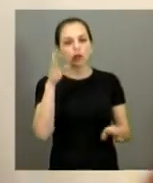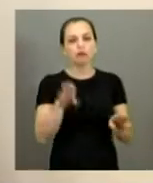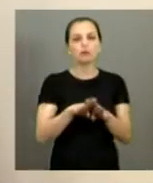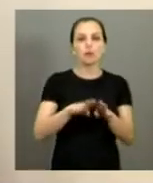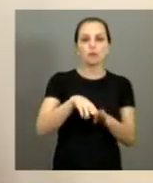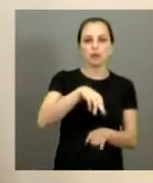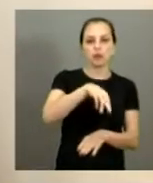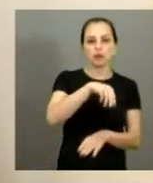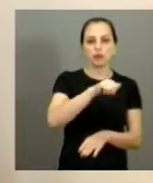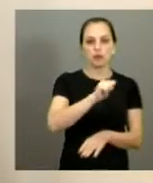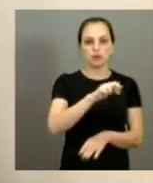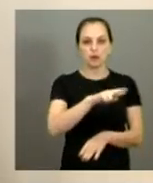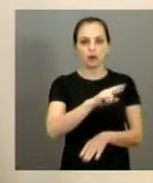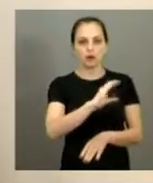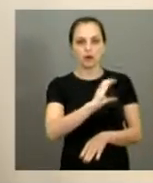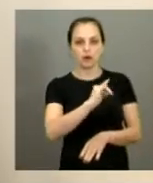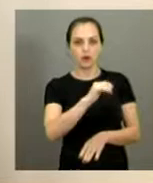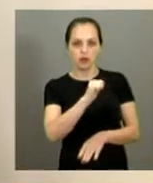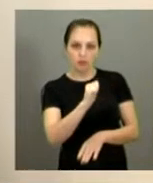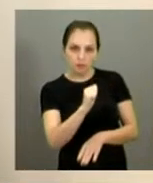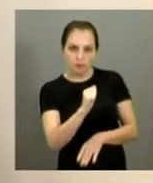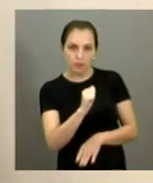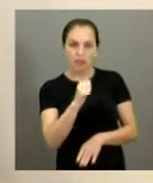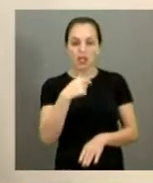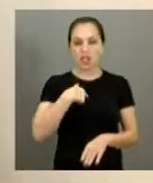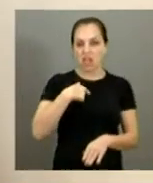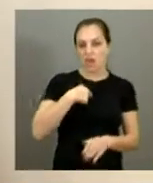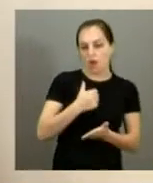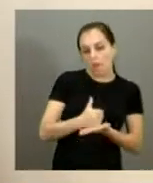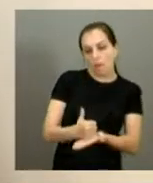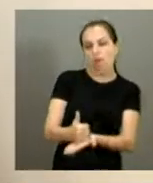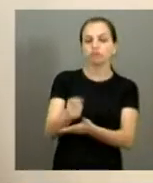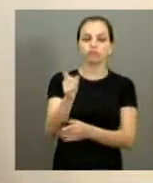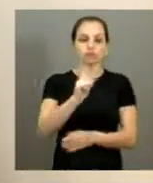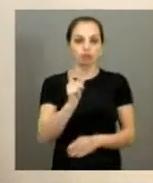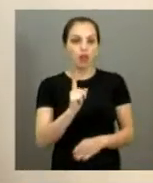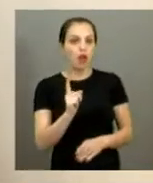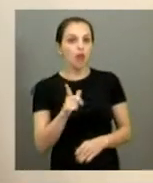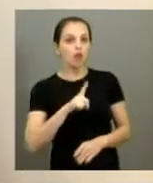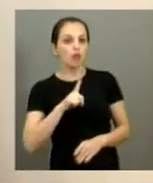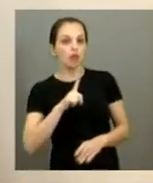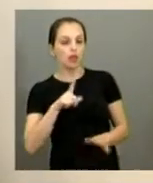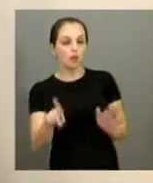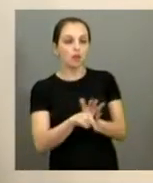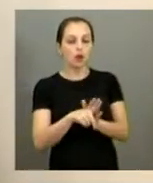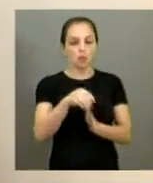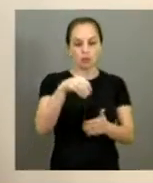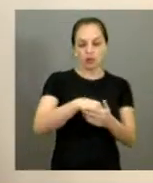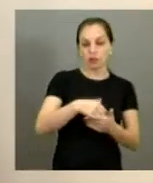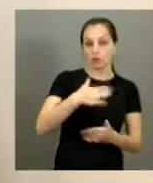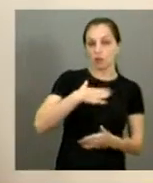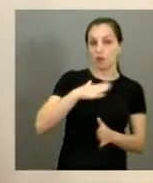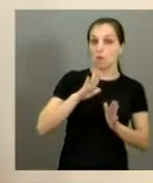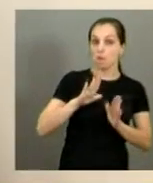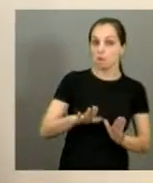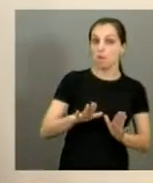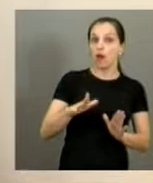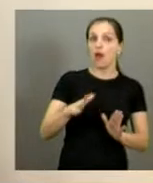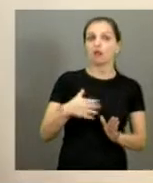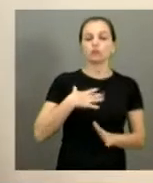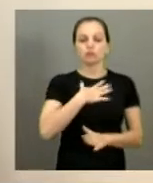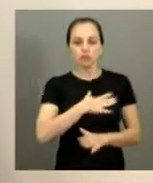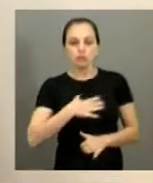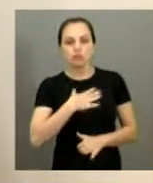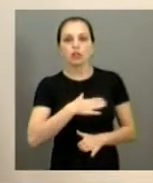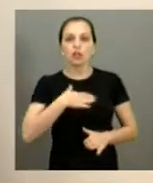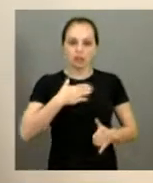eu disse pra ela mas eu não estou te apoiando o tema os candidatos mas eu gostaria muito que você chegasse porque a marcha é uma pessoa de